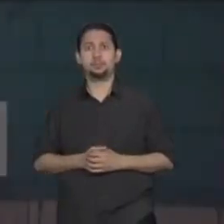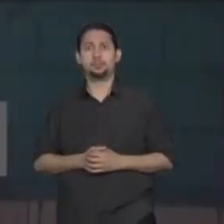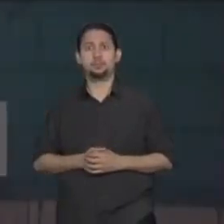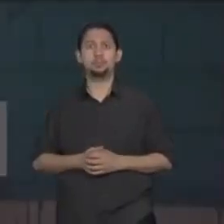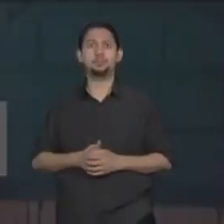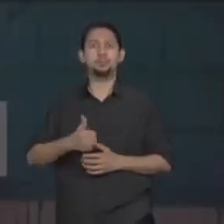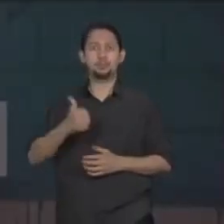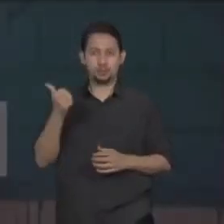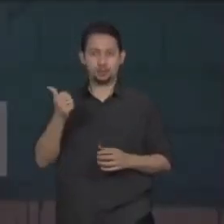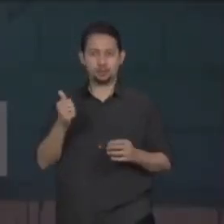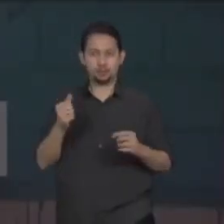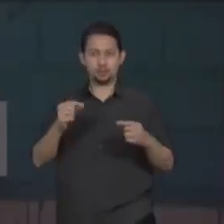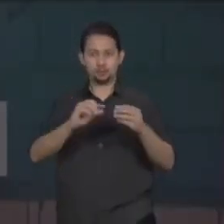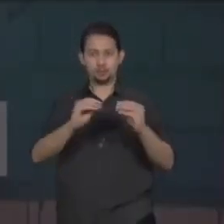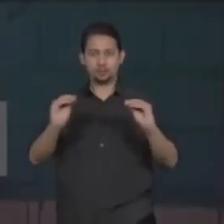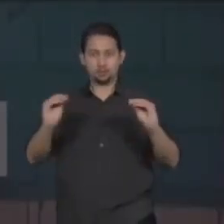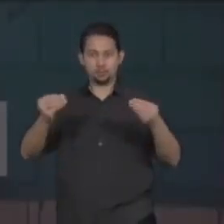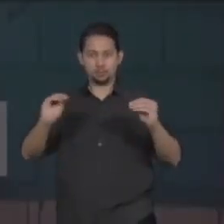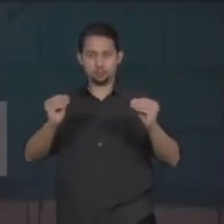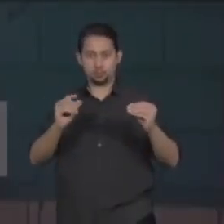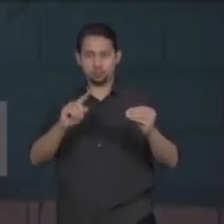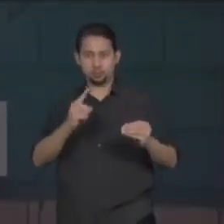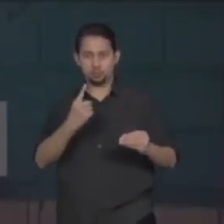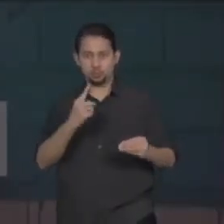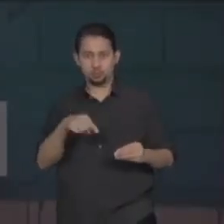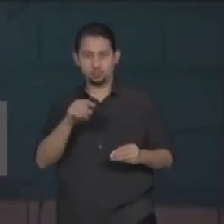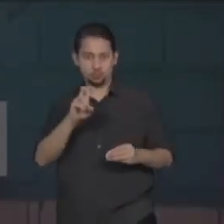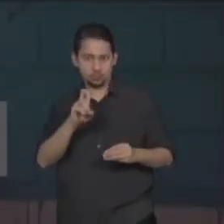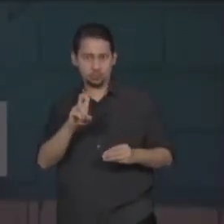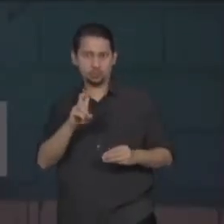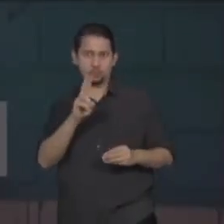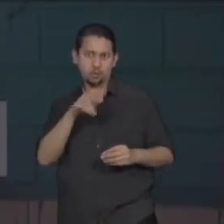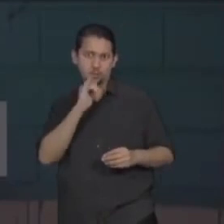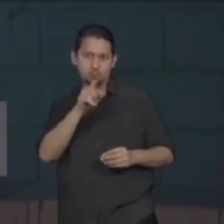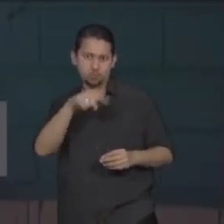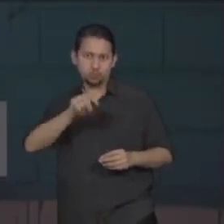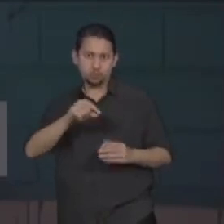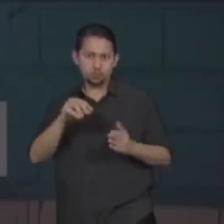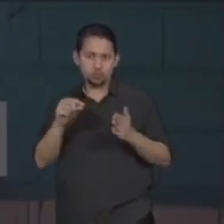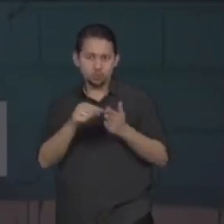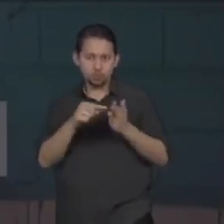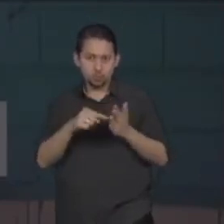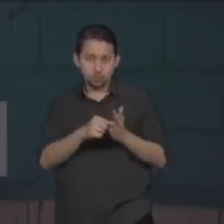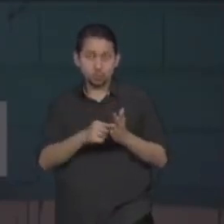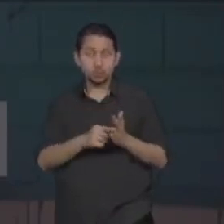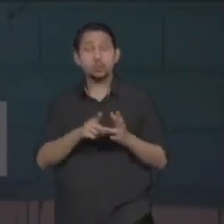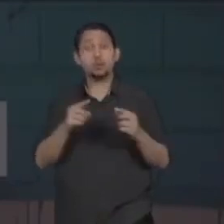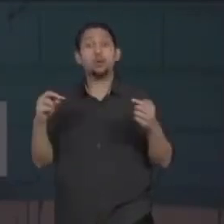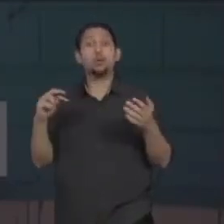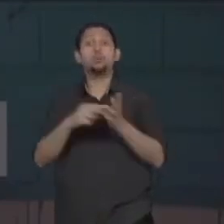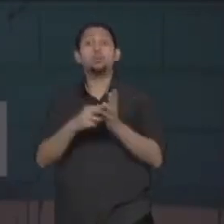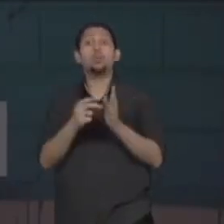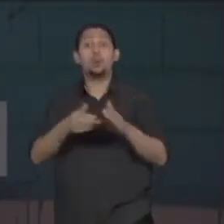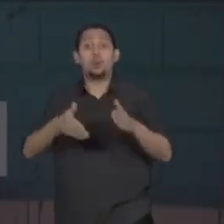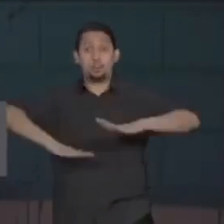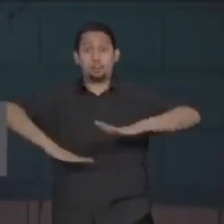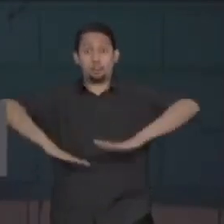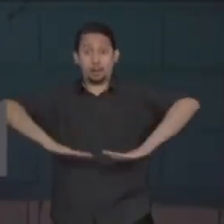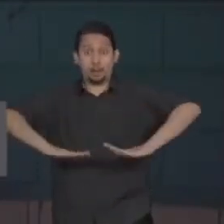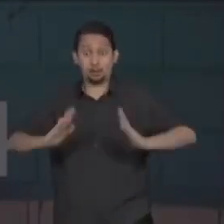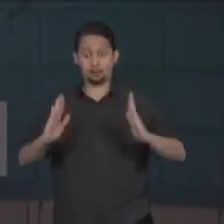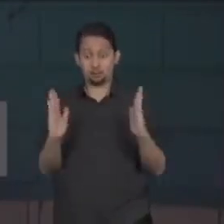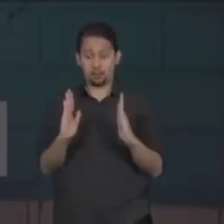Essas pecinhas de 1,5 que eu falei para vocês furarem elas vão servir para travar as pernas do robô. Vão ser